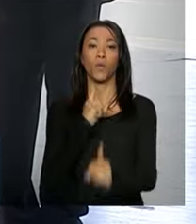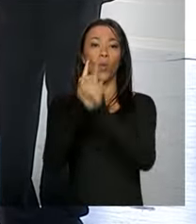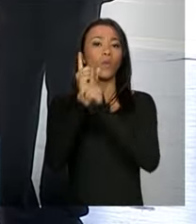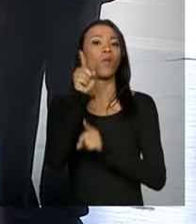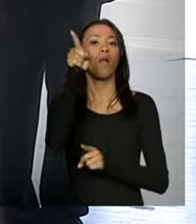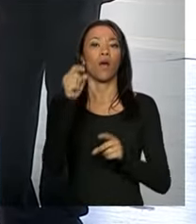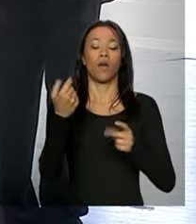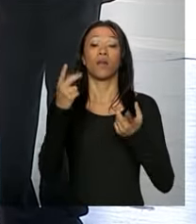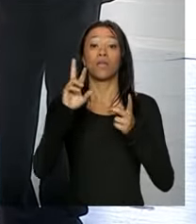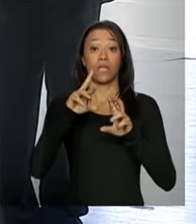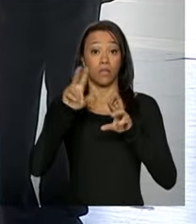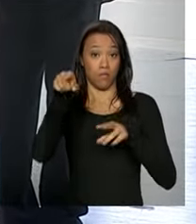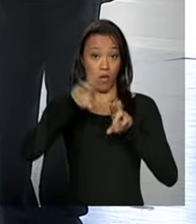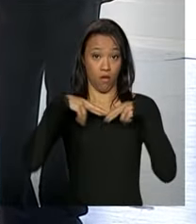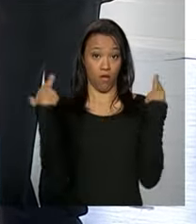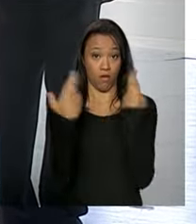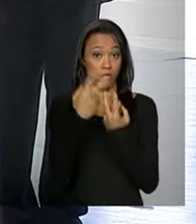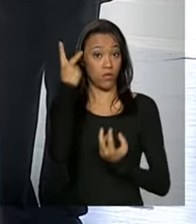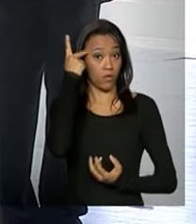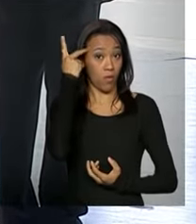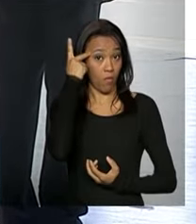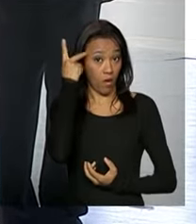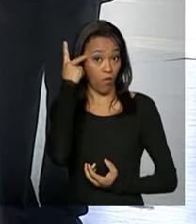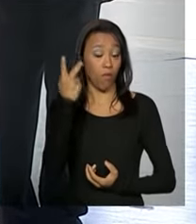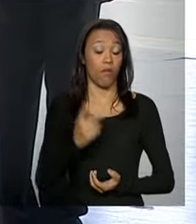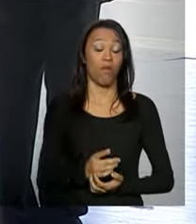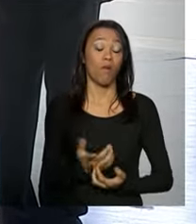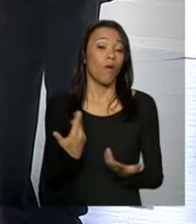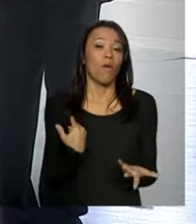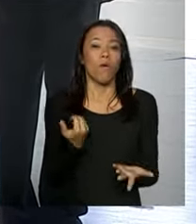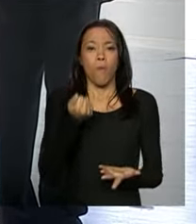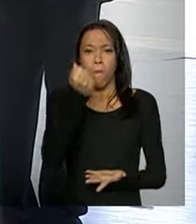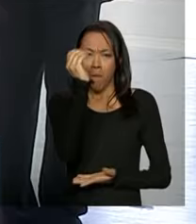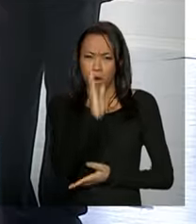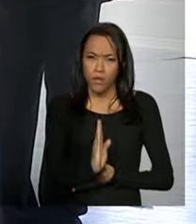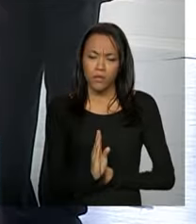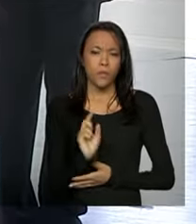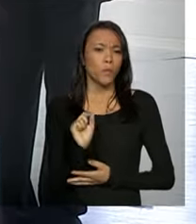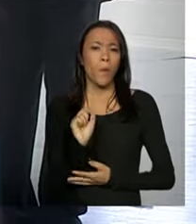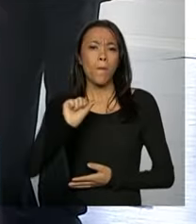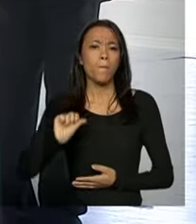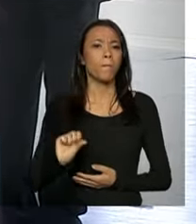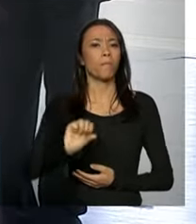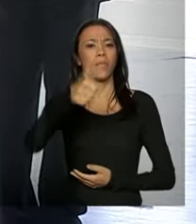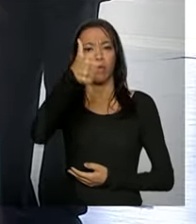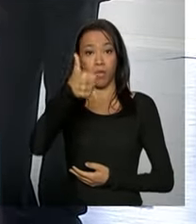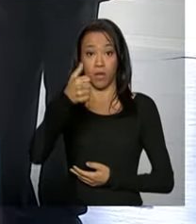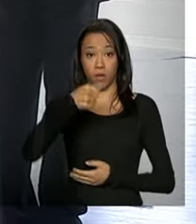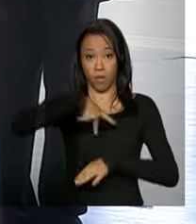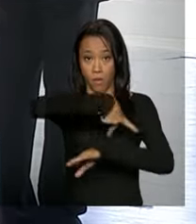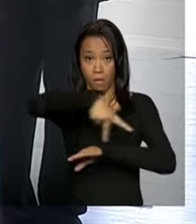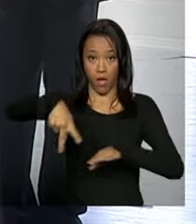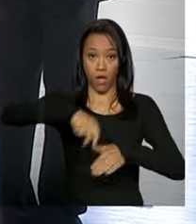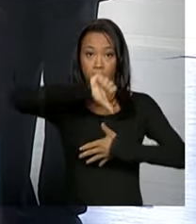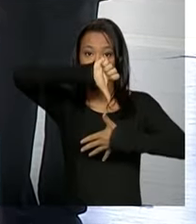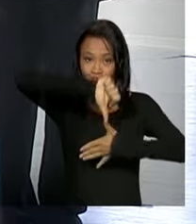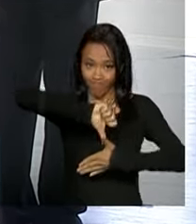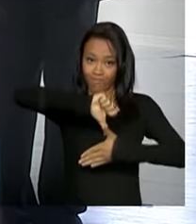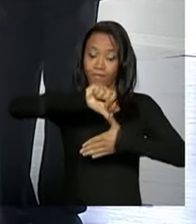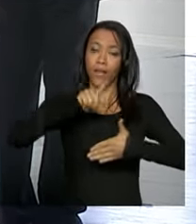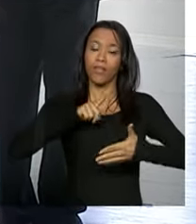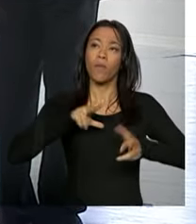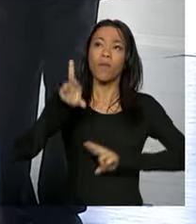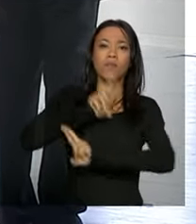de descendentes. O Brasil foi o primeiro país latino-americano a estabelecer